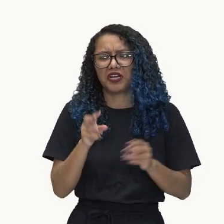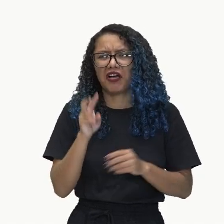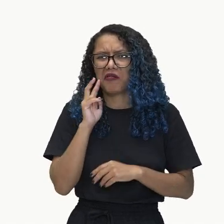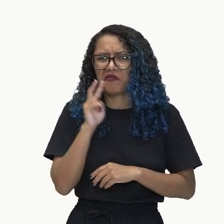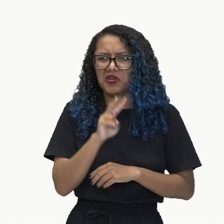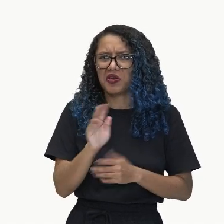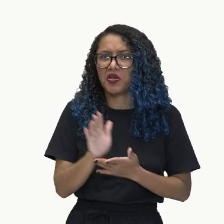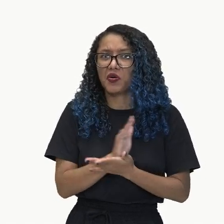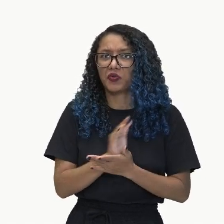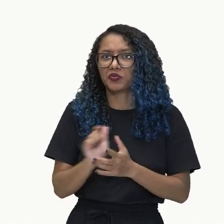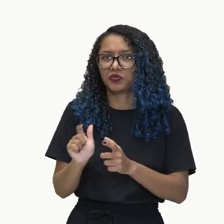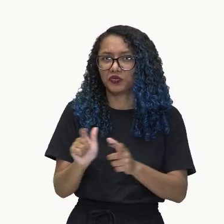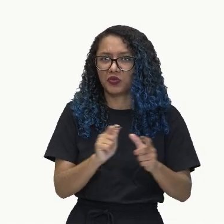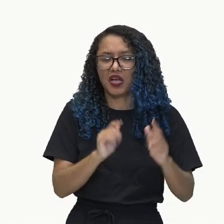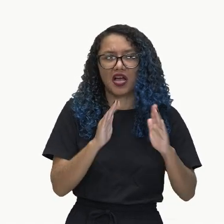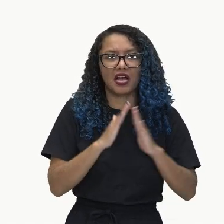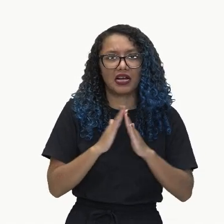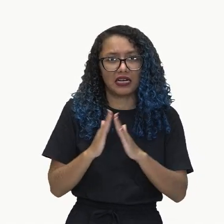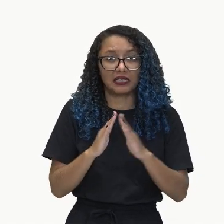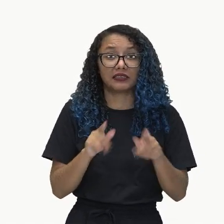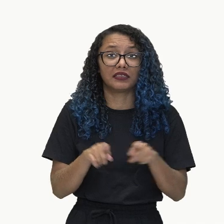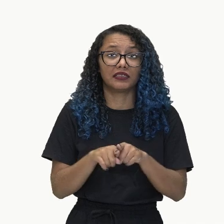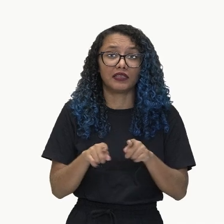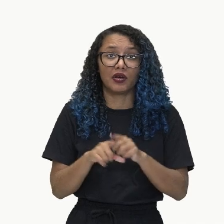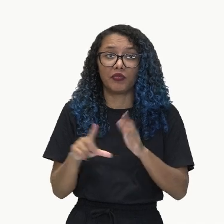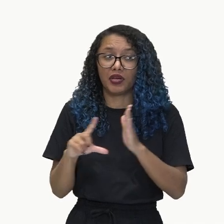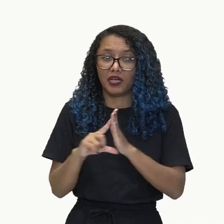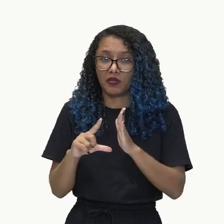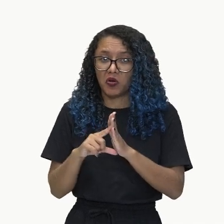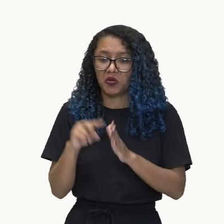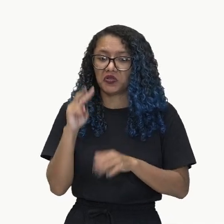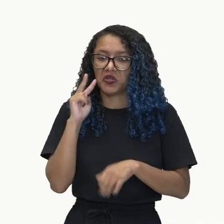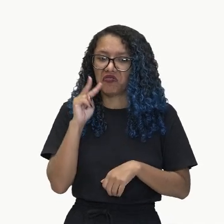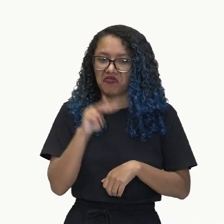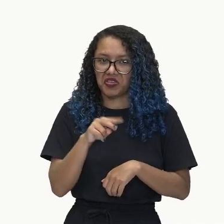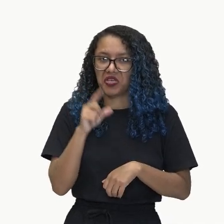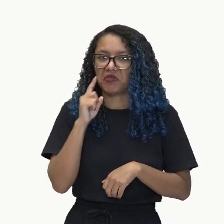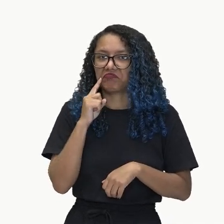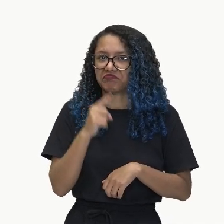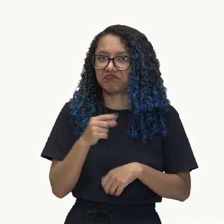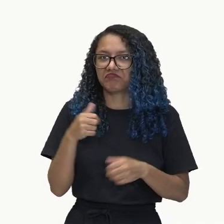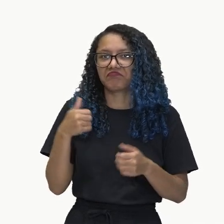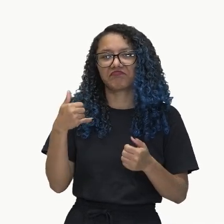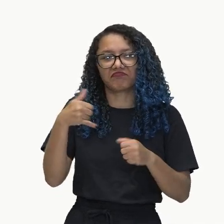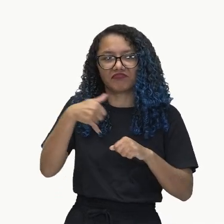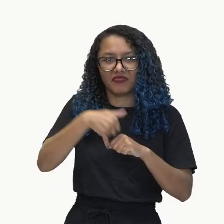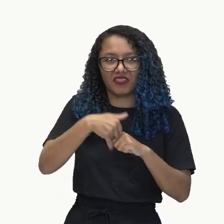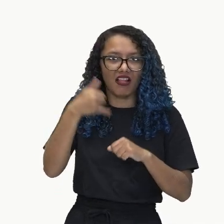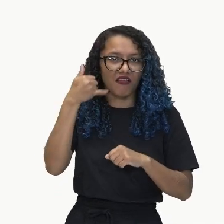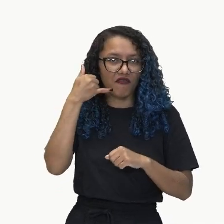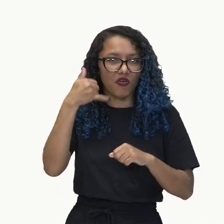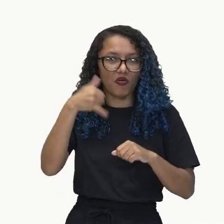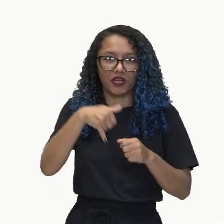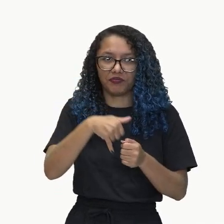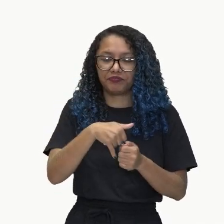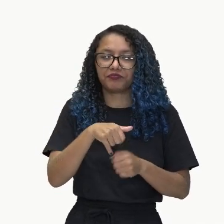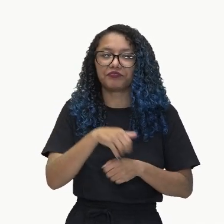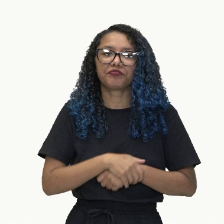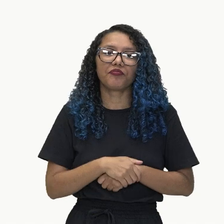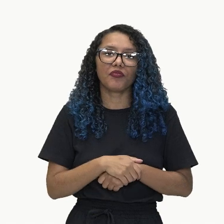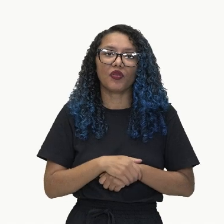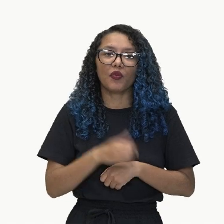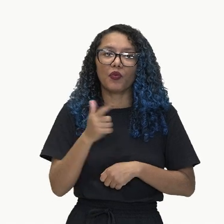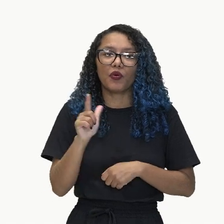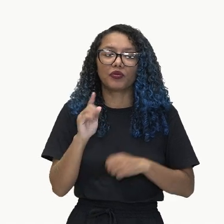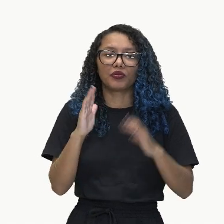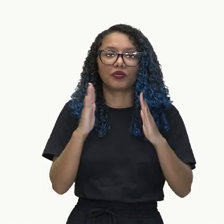ver em casas ou comércio de alguém esse aparelho de telefone e olha a terceira imagem mais do que uma casa